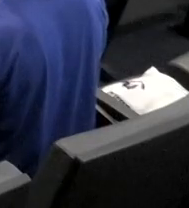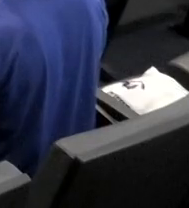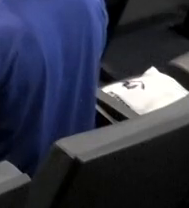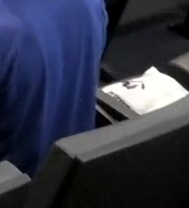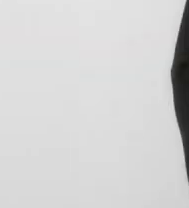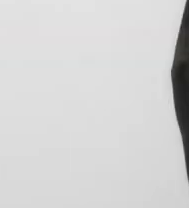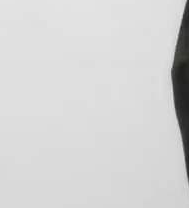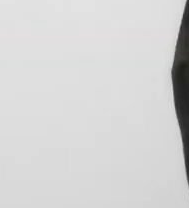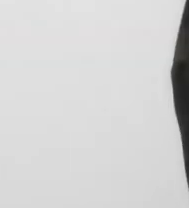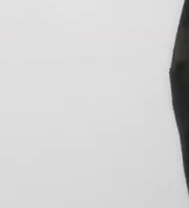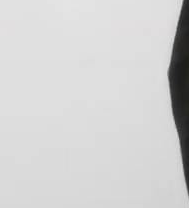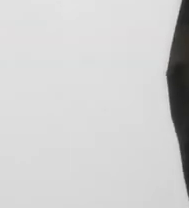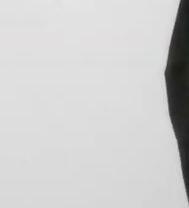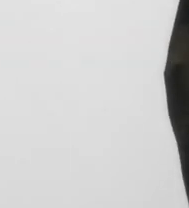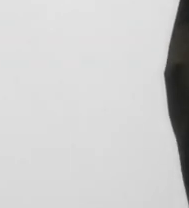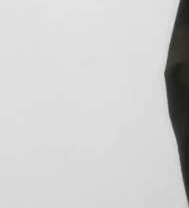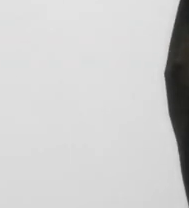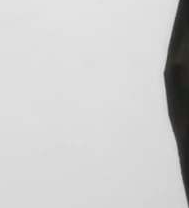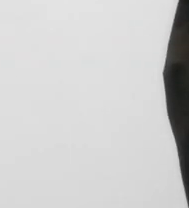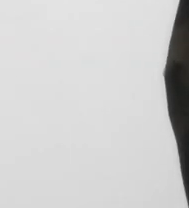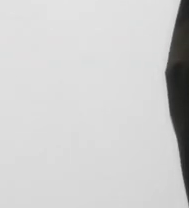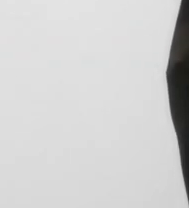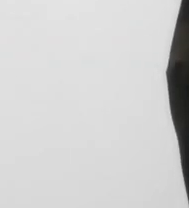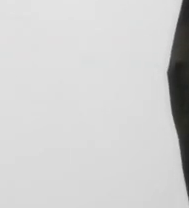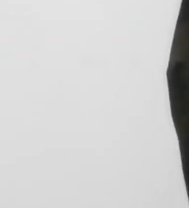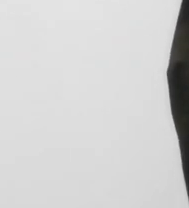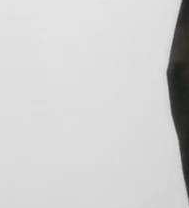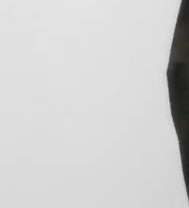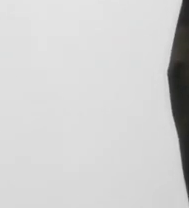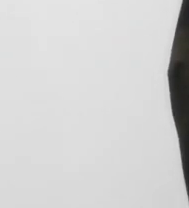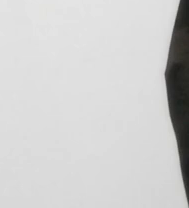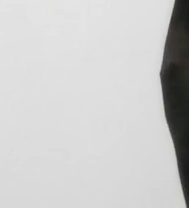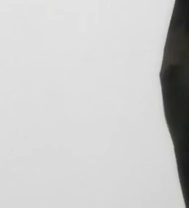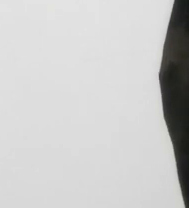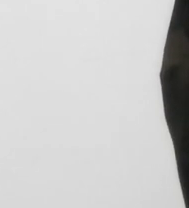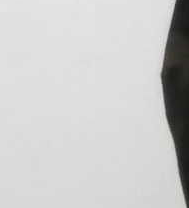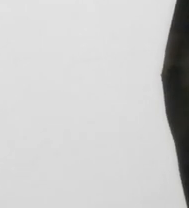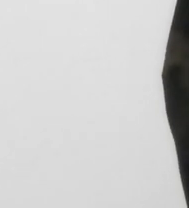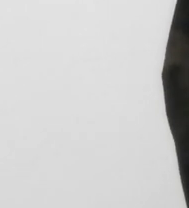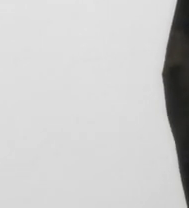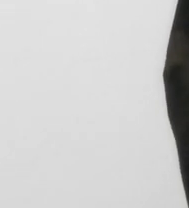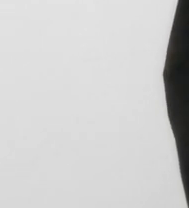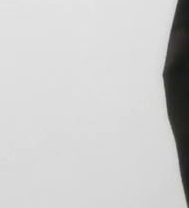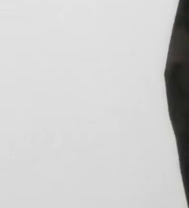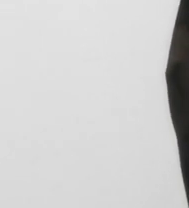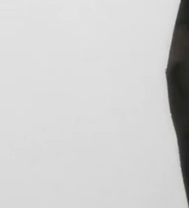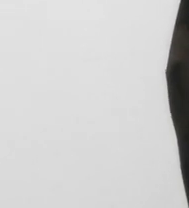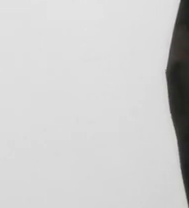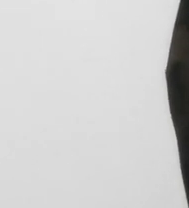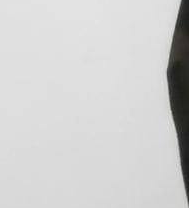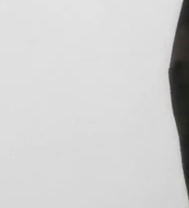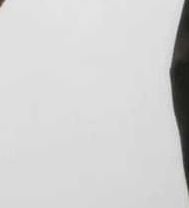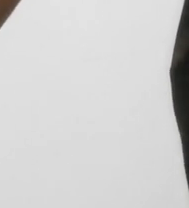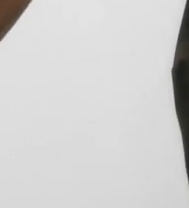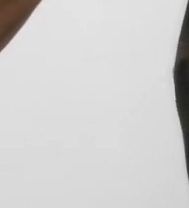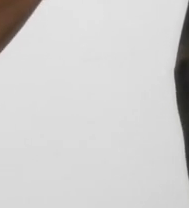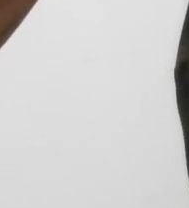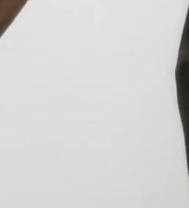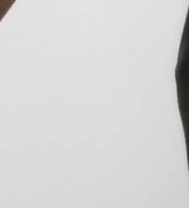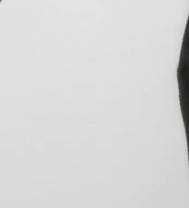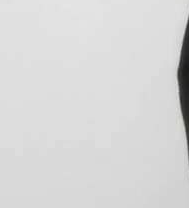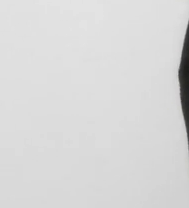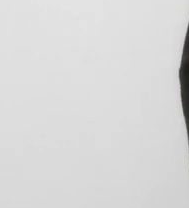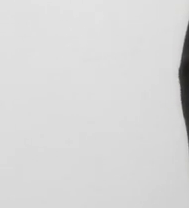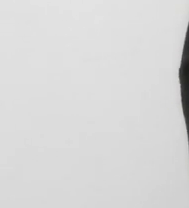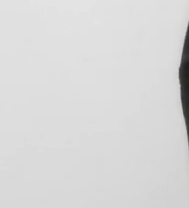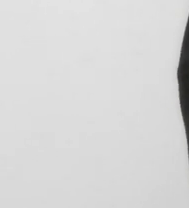de dal 4 anos também sou gestora de clínica de reabilitação então eu vou falar dos dois âmbitos como mãe